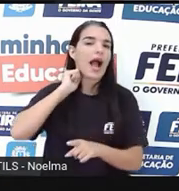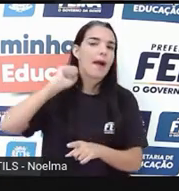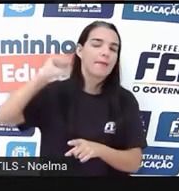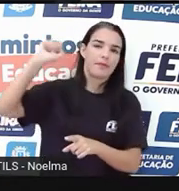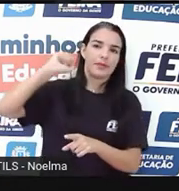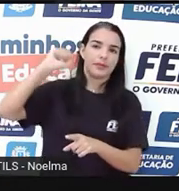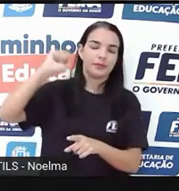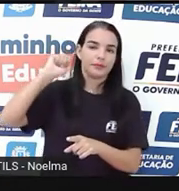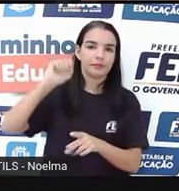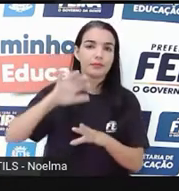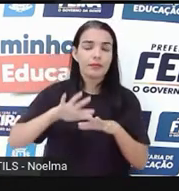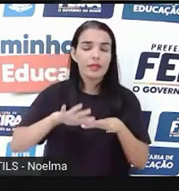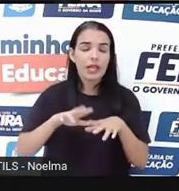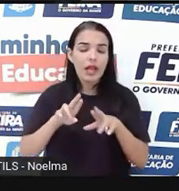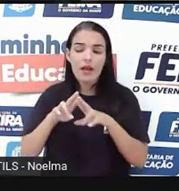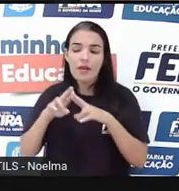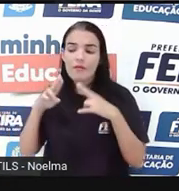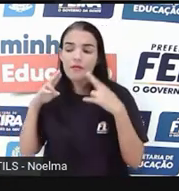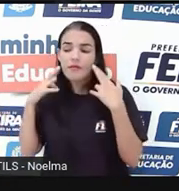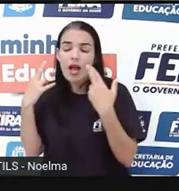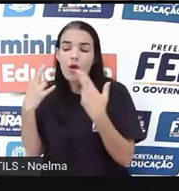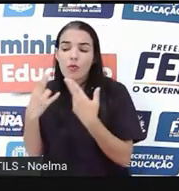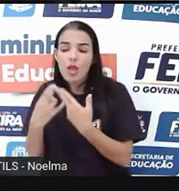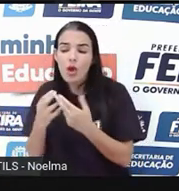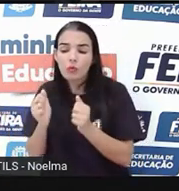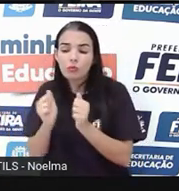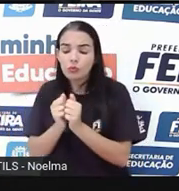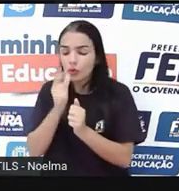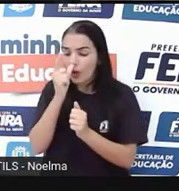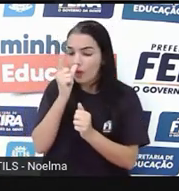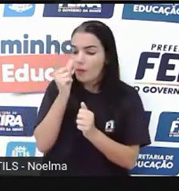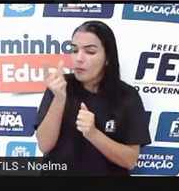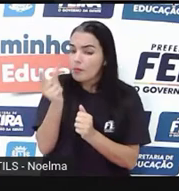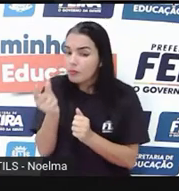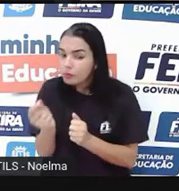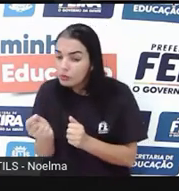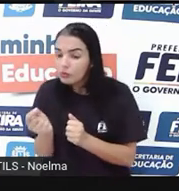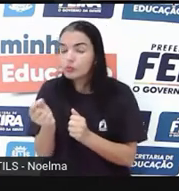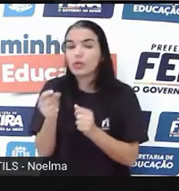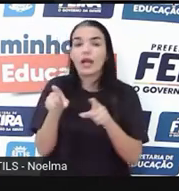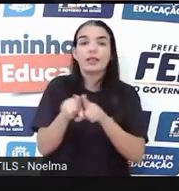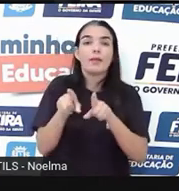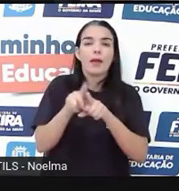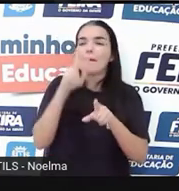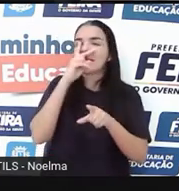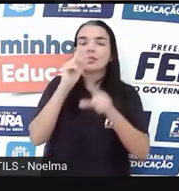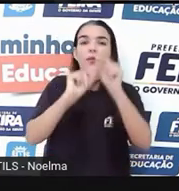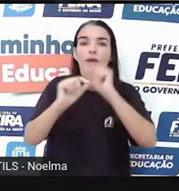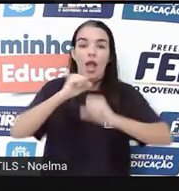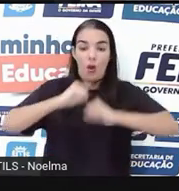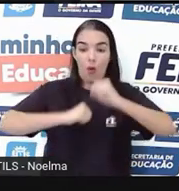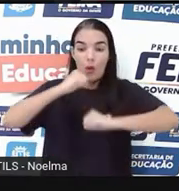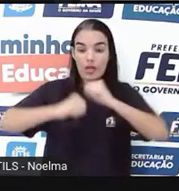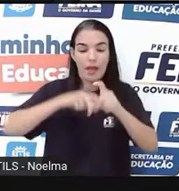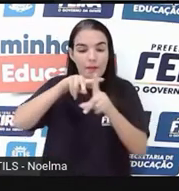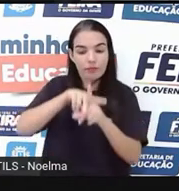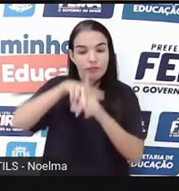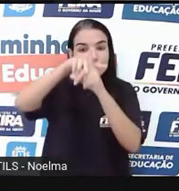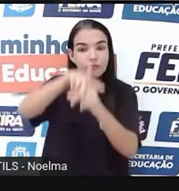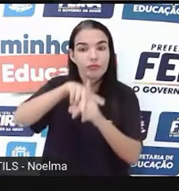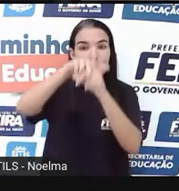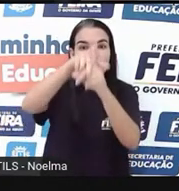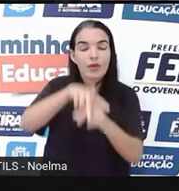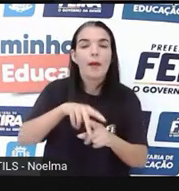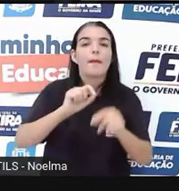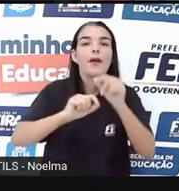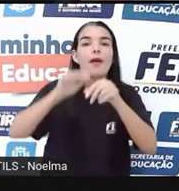e feiticeiras que se juntavam antigamente para uma espécie de corrida de vassouras em direção ao ponto mais alto